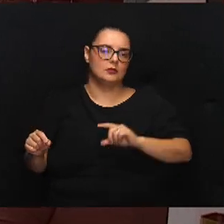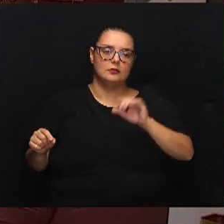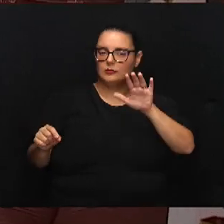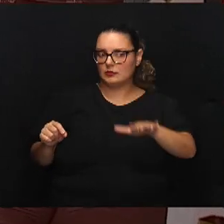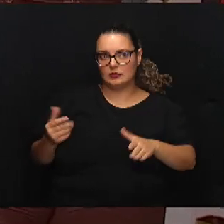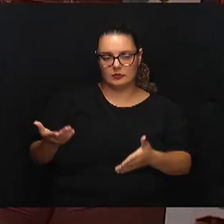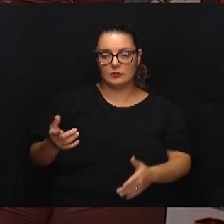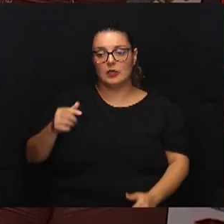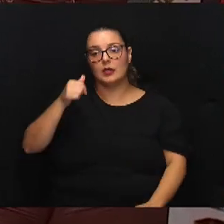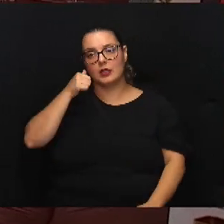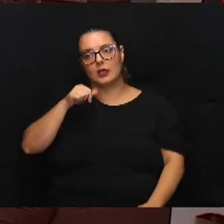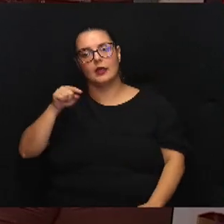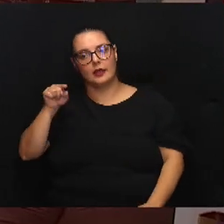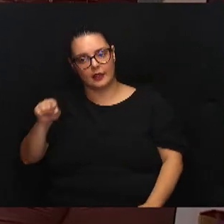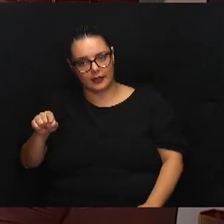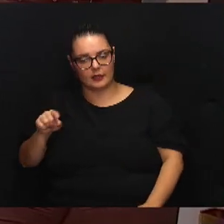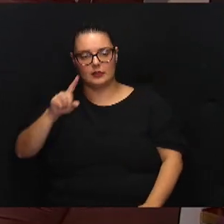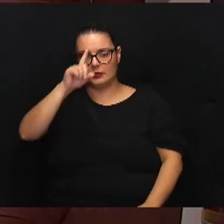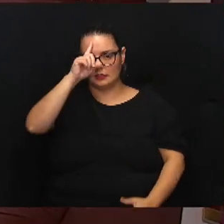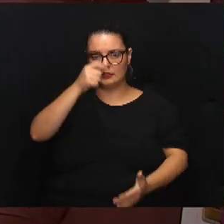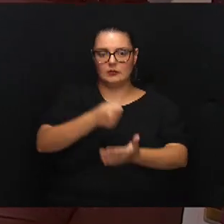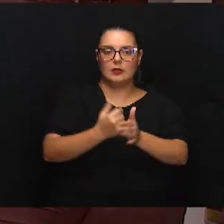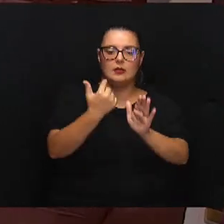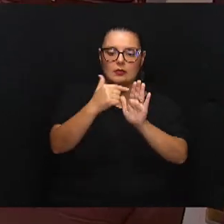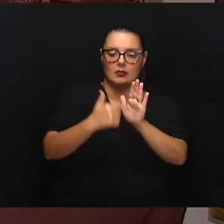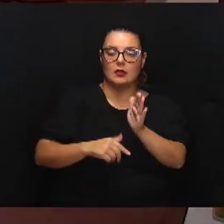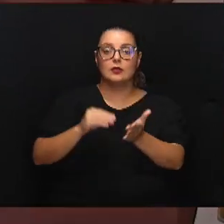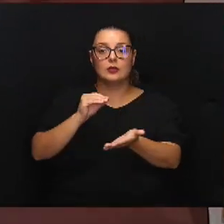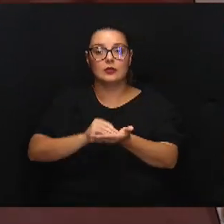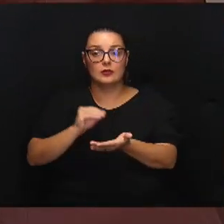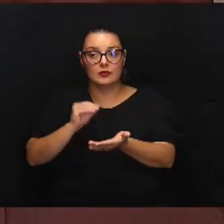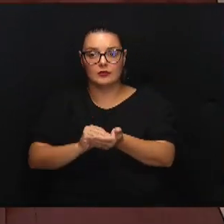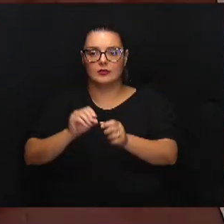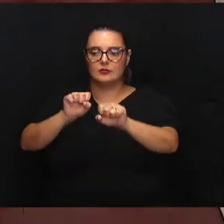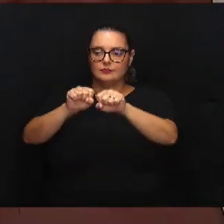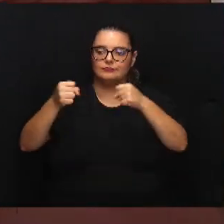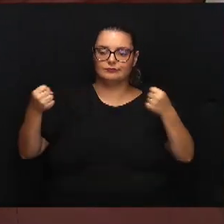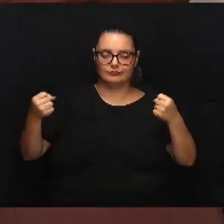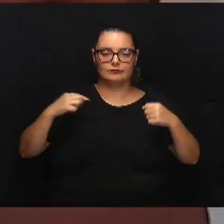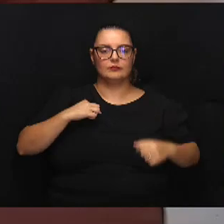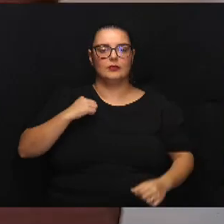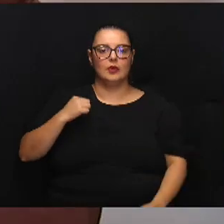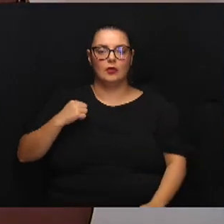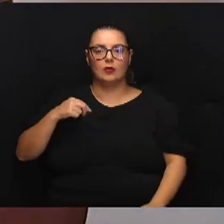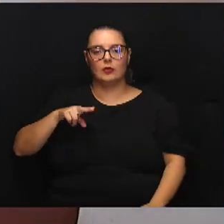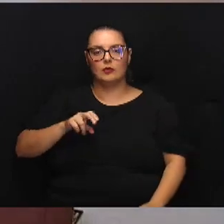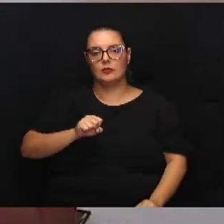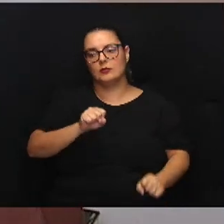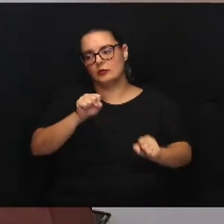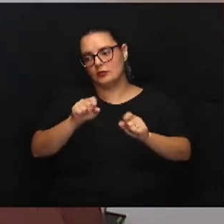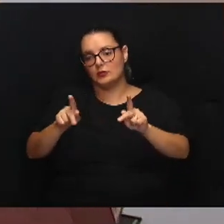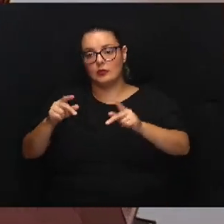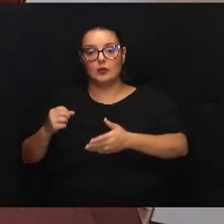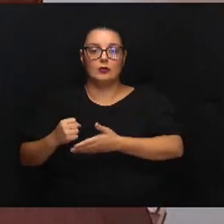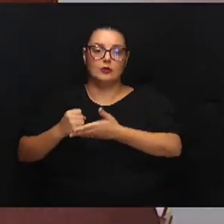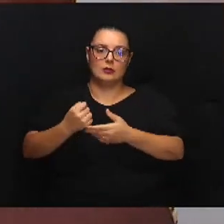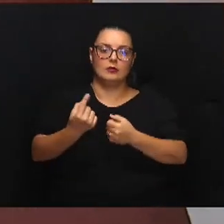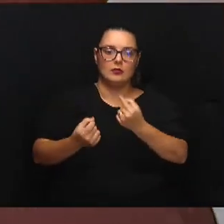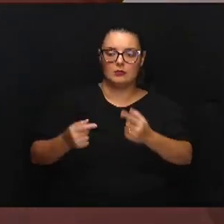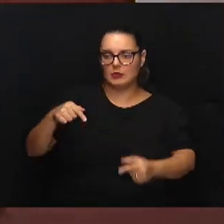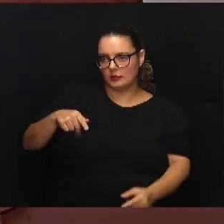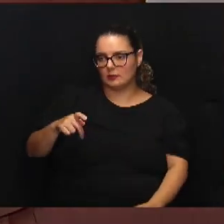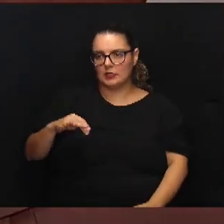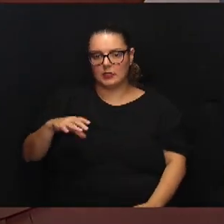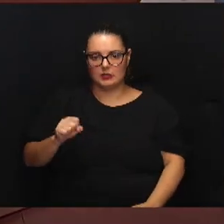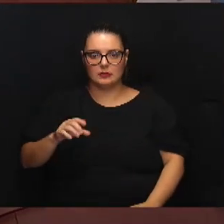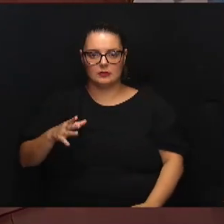decide. A partir daí eu faço uma lista do que falta naquele guarda-roupa, e aí ou eu vou a um shopping, ou eu levo algumas peças daqui, mas eu tento